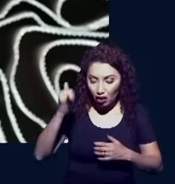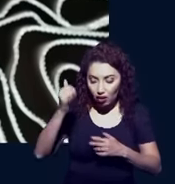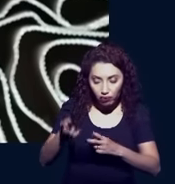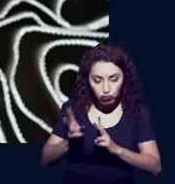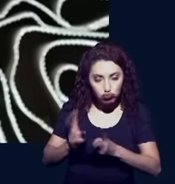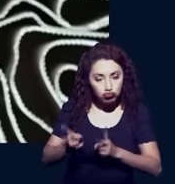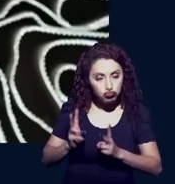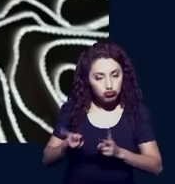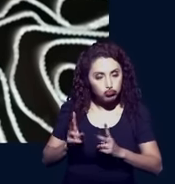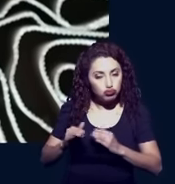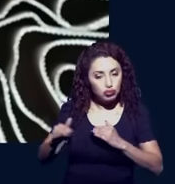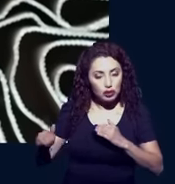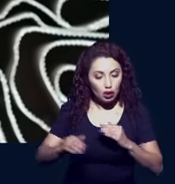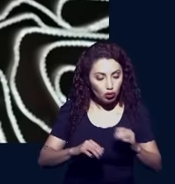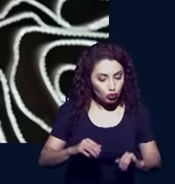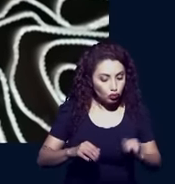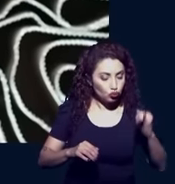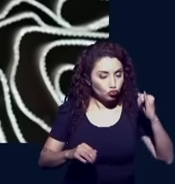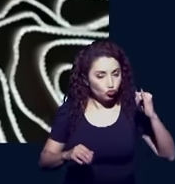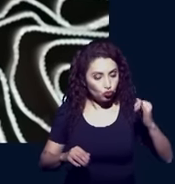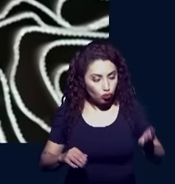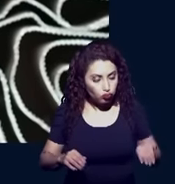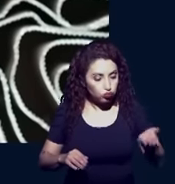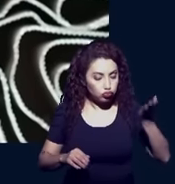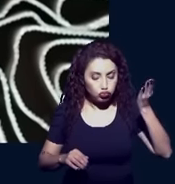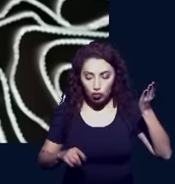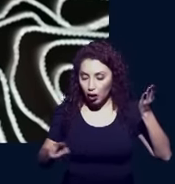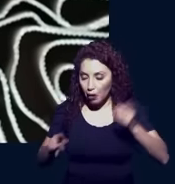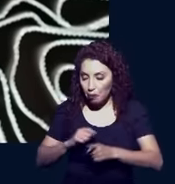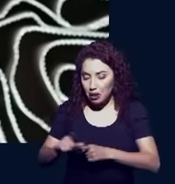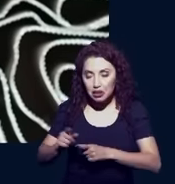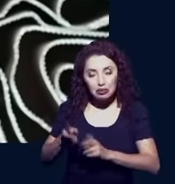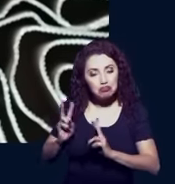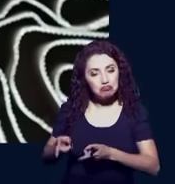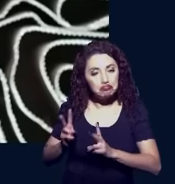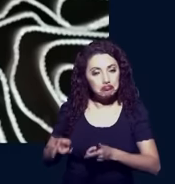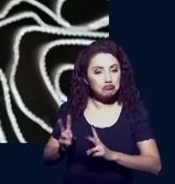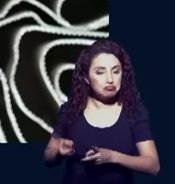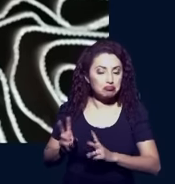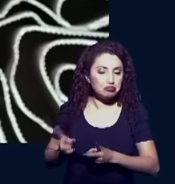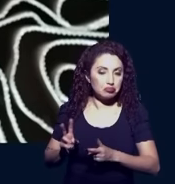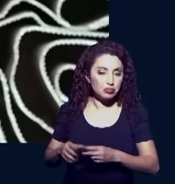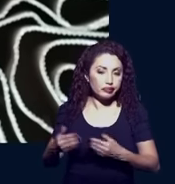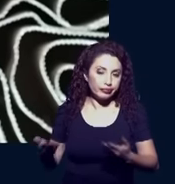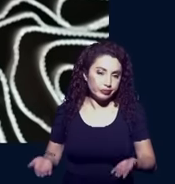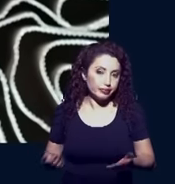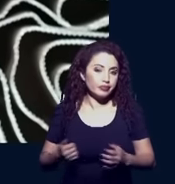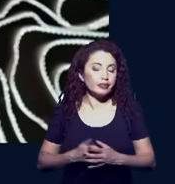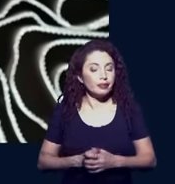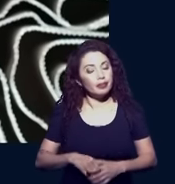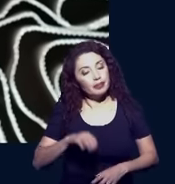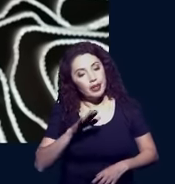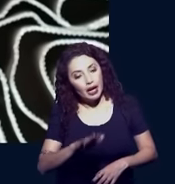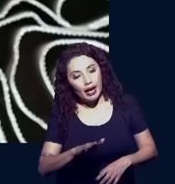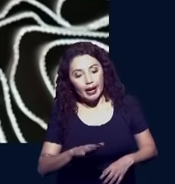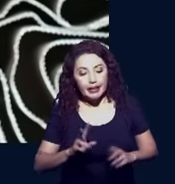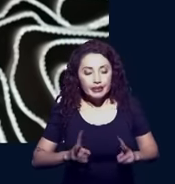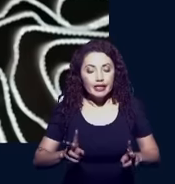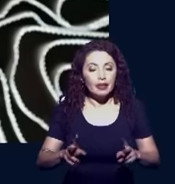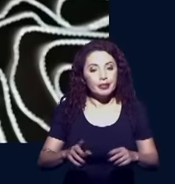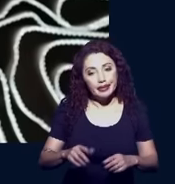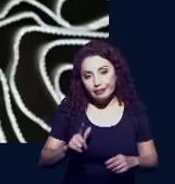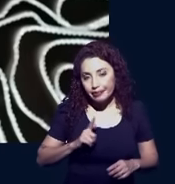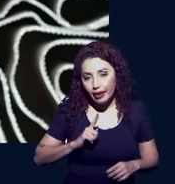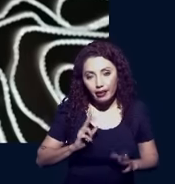Então na hora que sobe juro não acontece nada com a prestação no final do mês agora todo dia vence algum mortgage e alguém renova algum